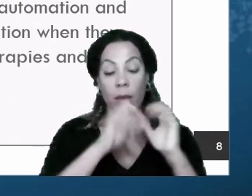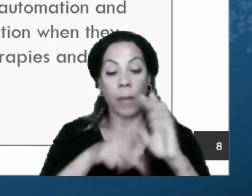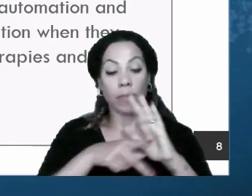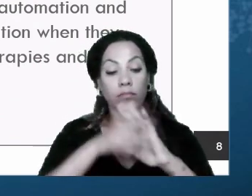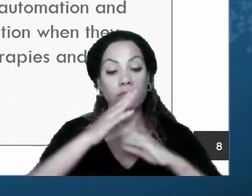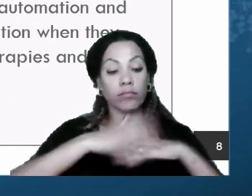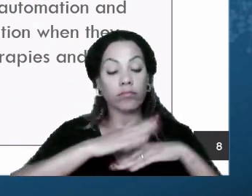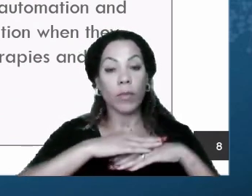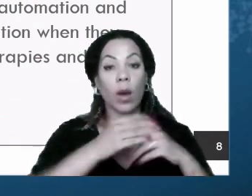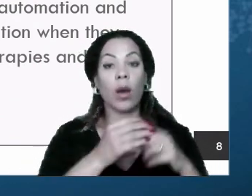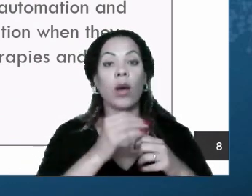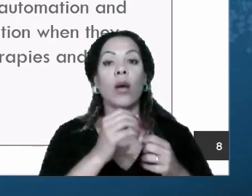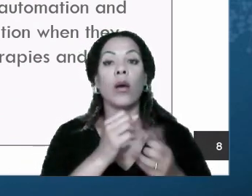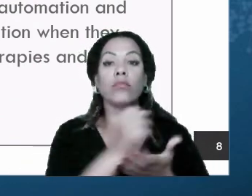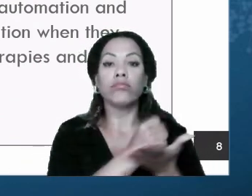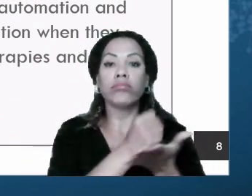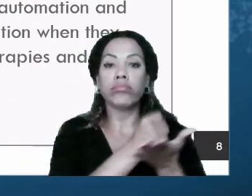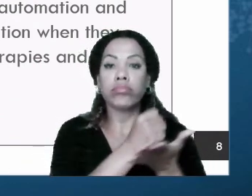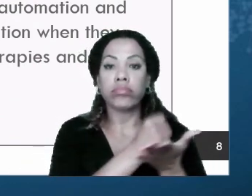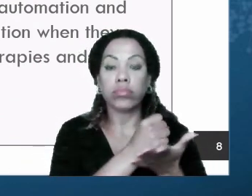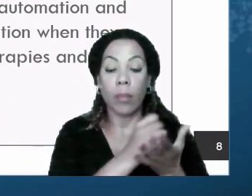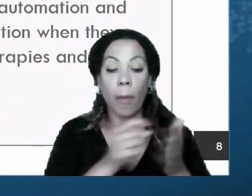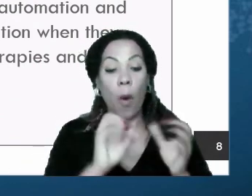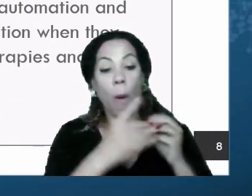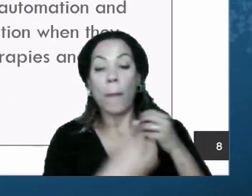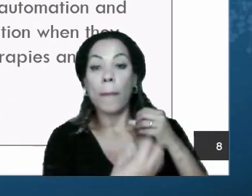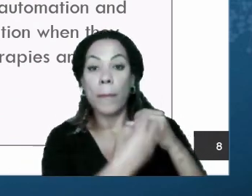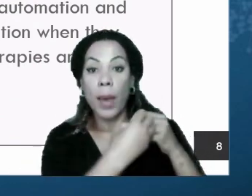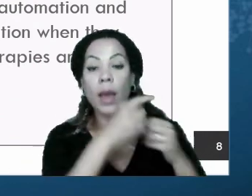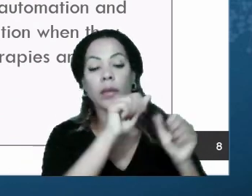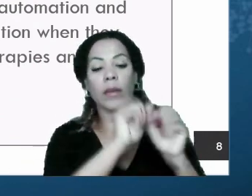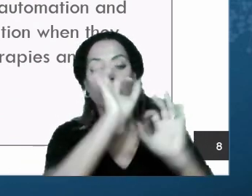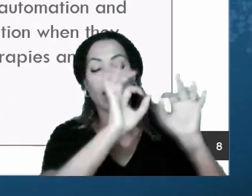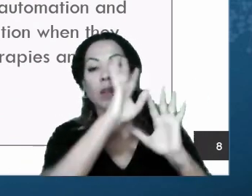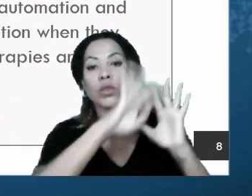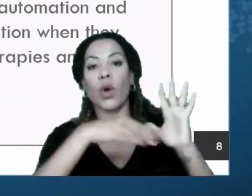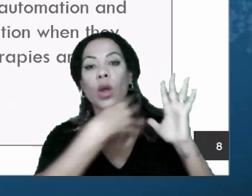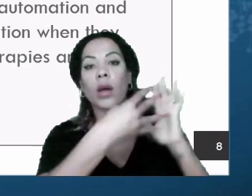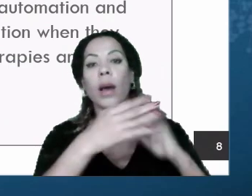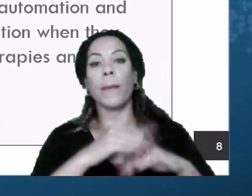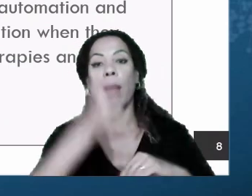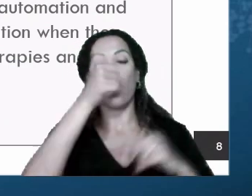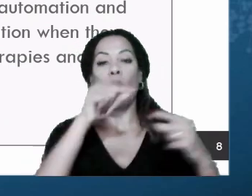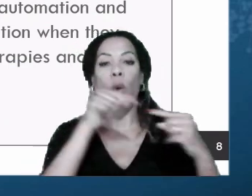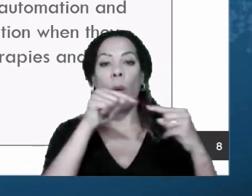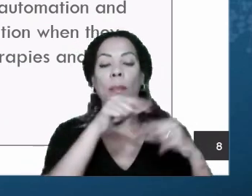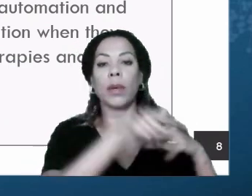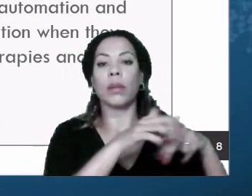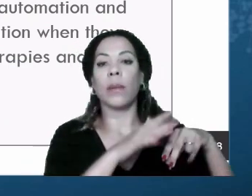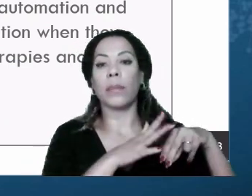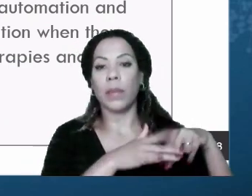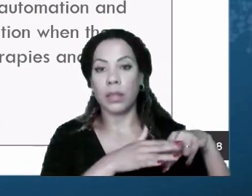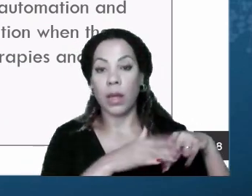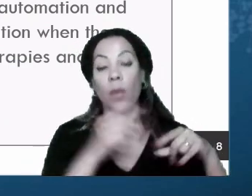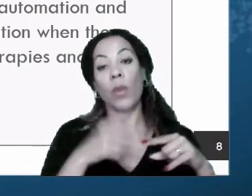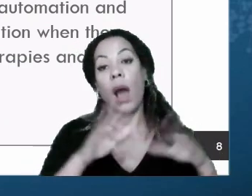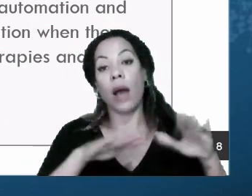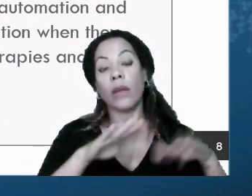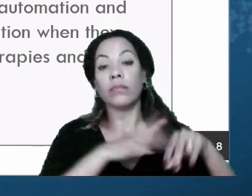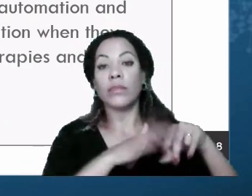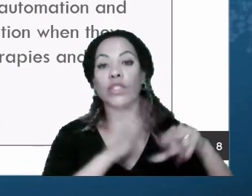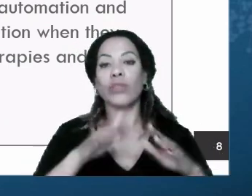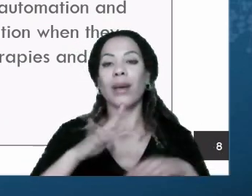têm acesso ao produto localmente, podem fazer um cronograma melhor para os seus pacientes. Pacientes que já estão com uma doença